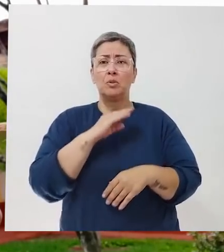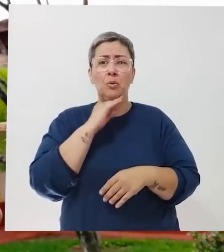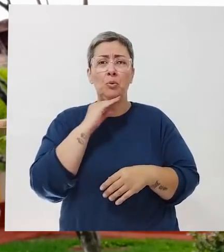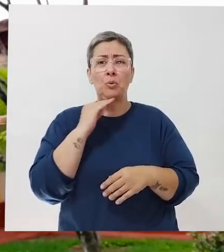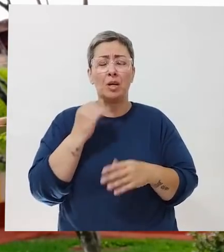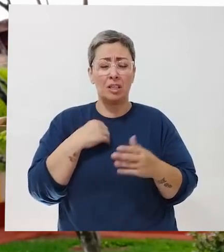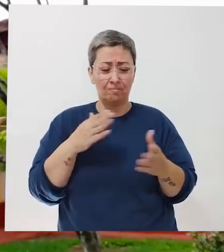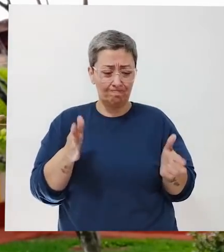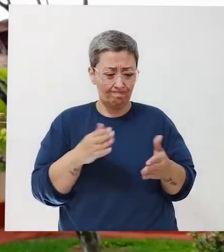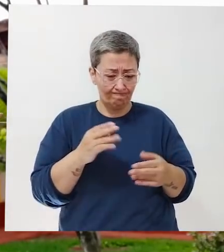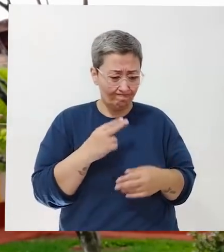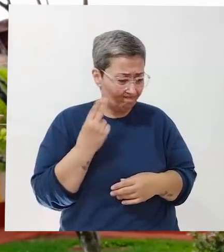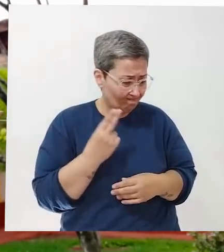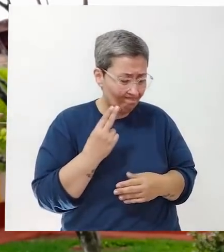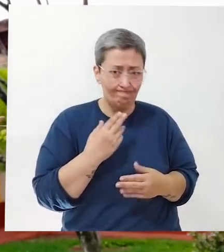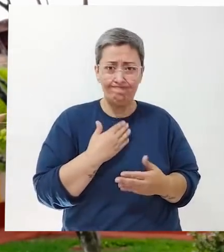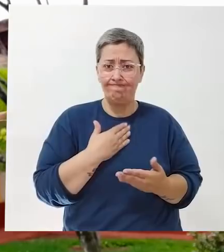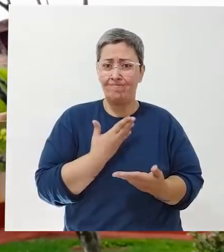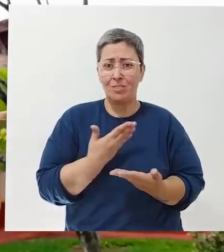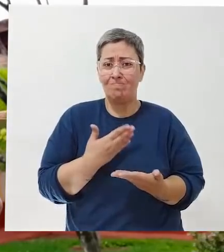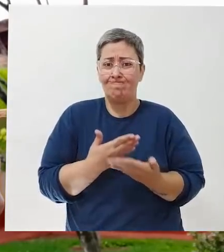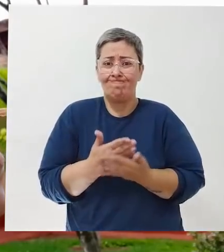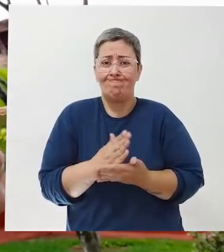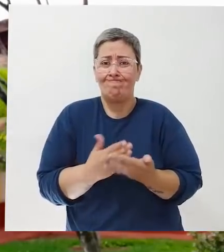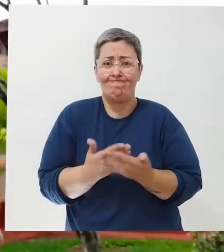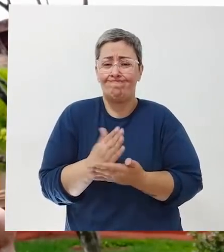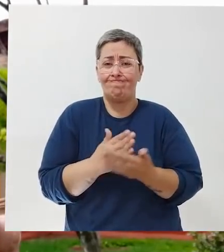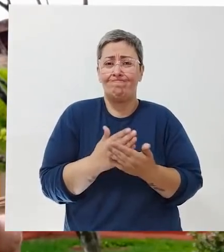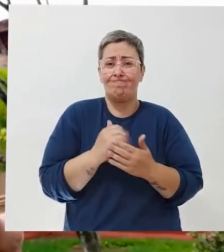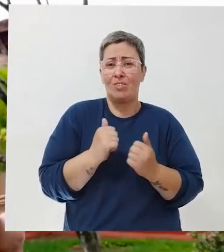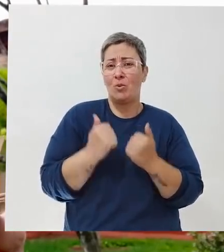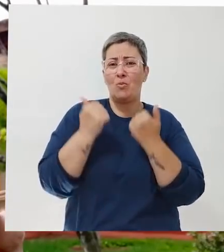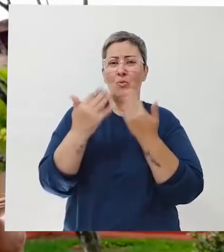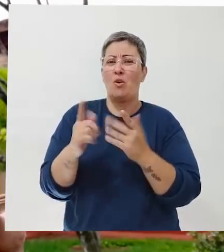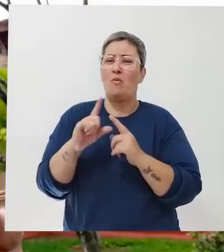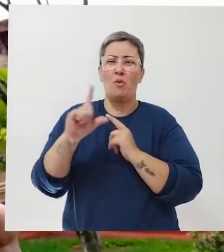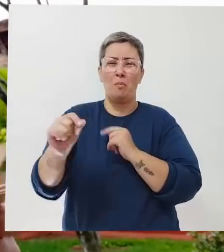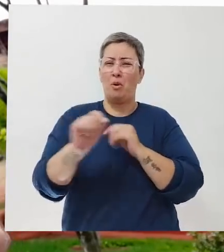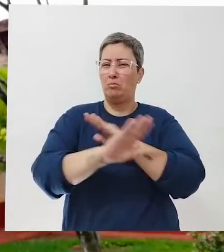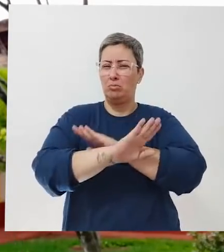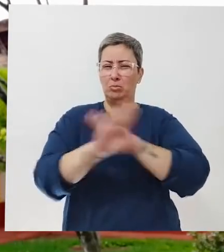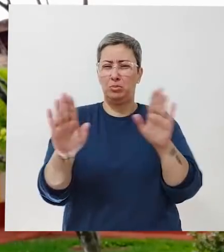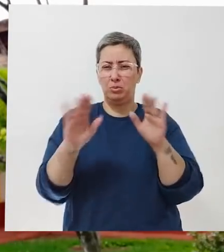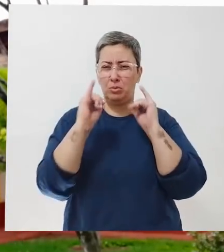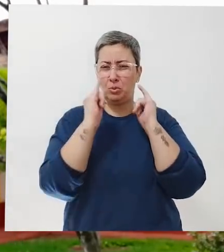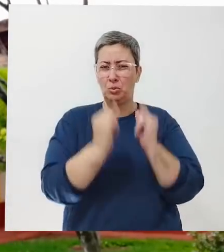já não mais cabia no caminho e saiu de vez.